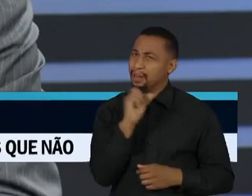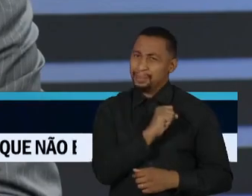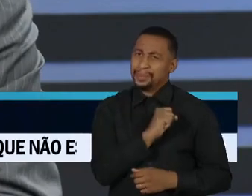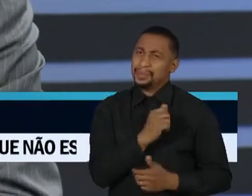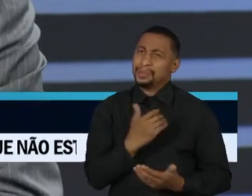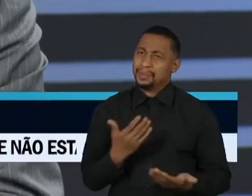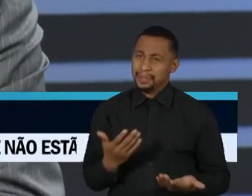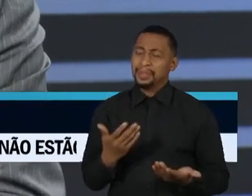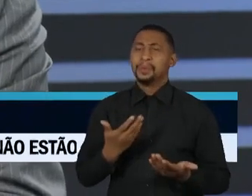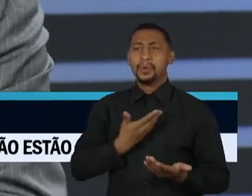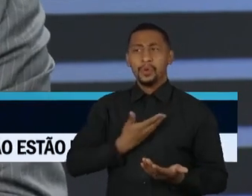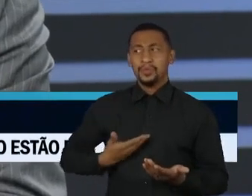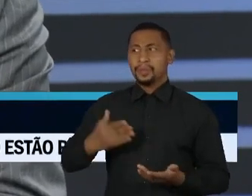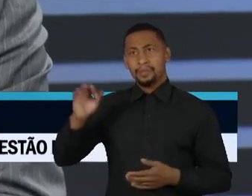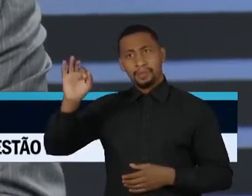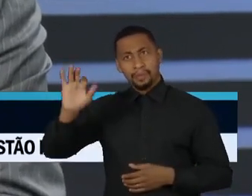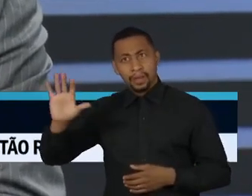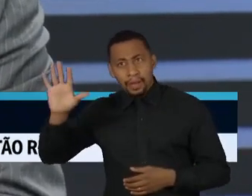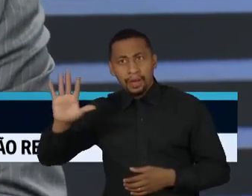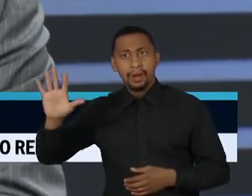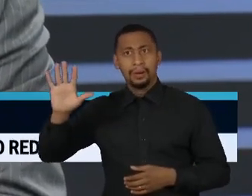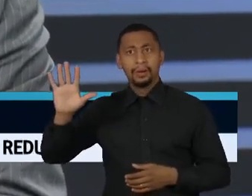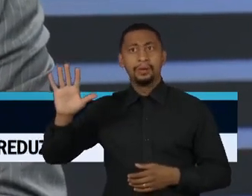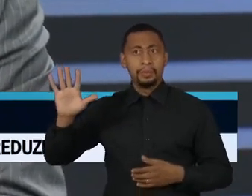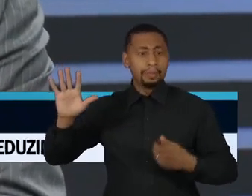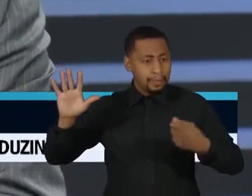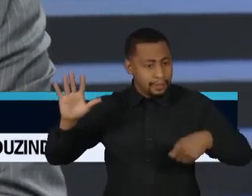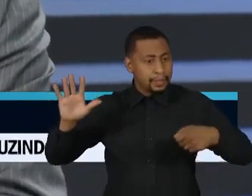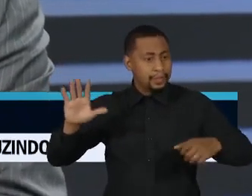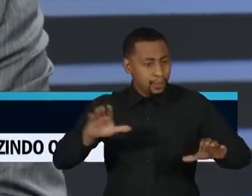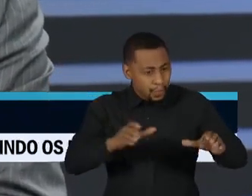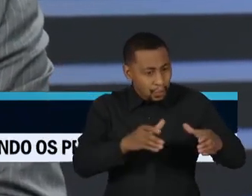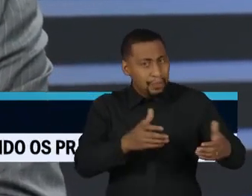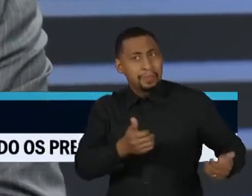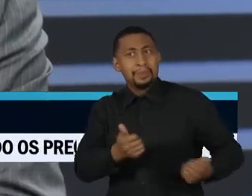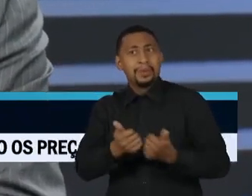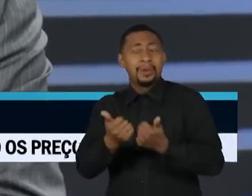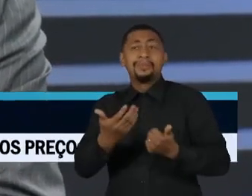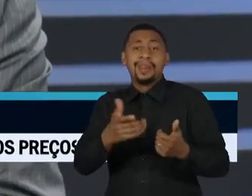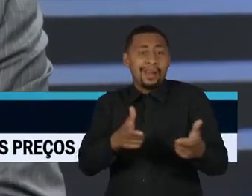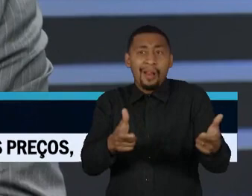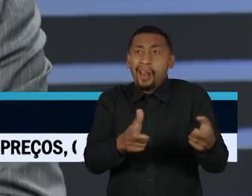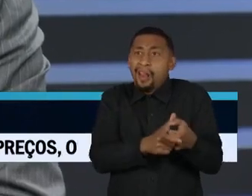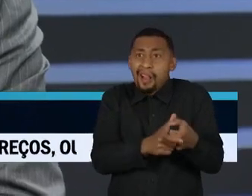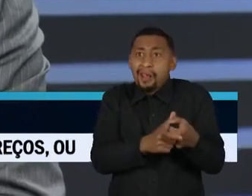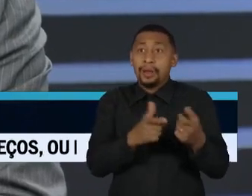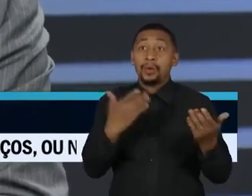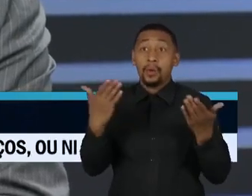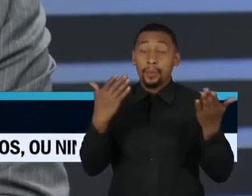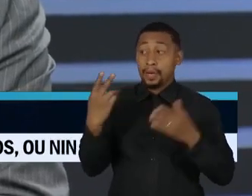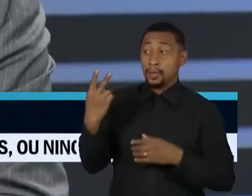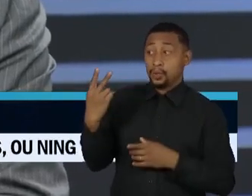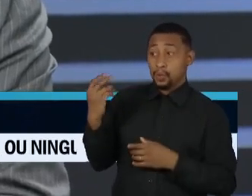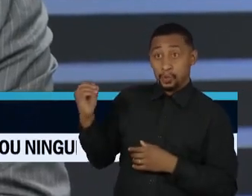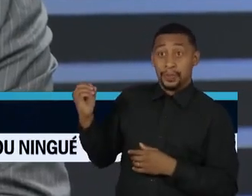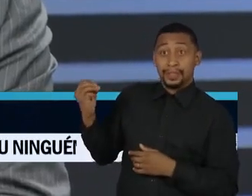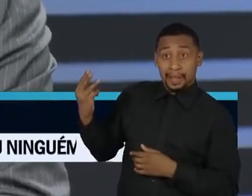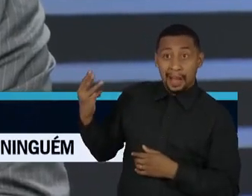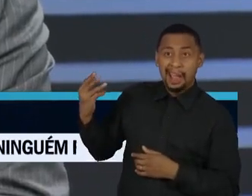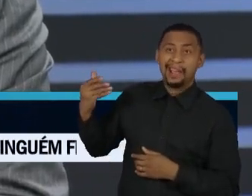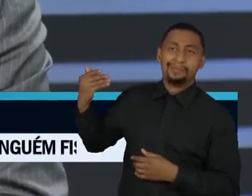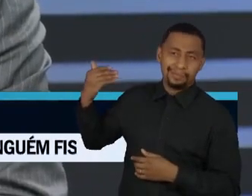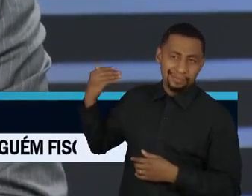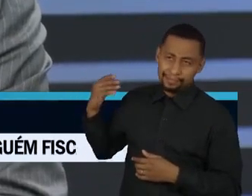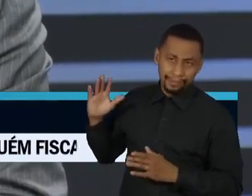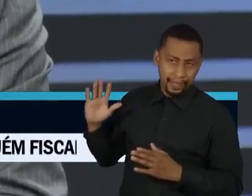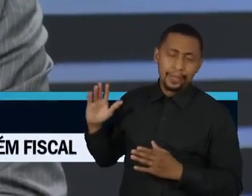tem um governo onde a sua base direta de apoio é bem minoritária, diferente lá de 2003 dos outros governos que o Lula teve, onde o